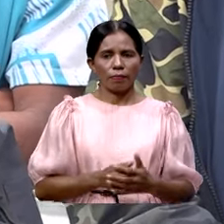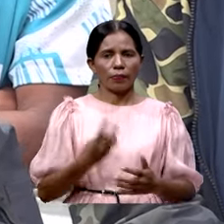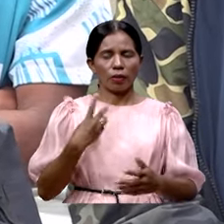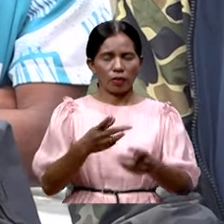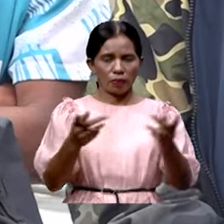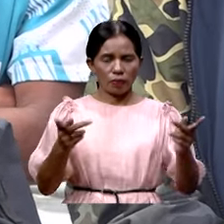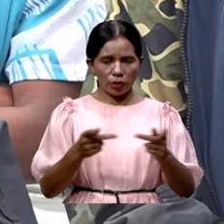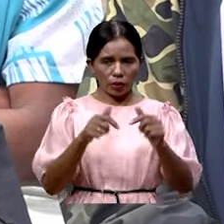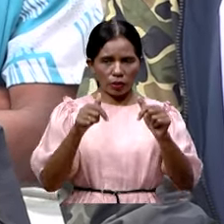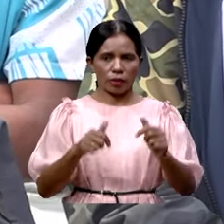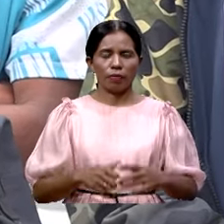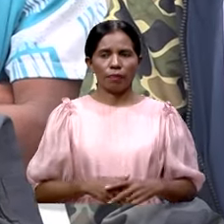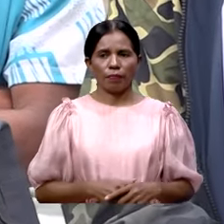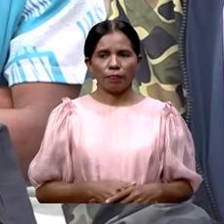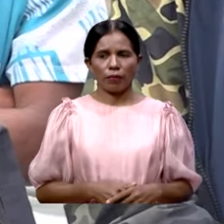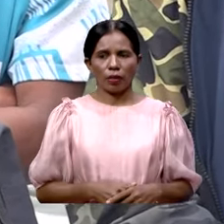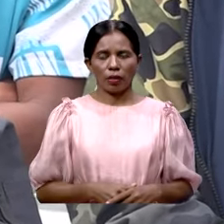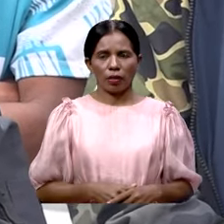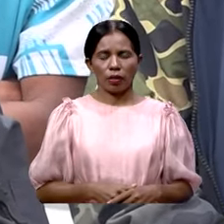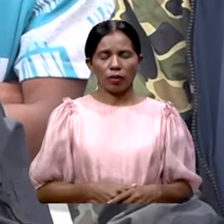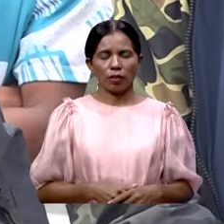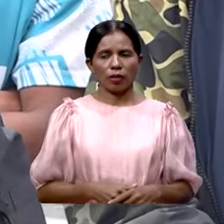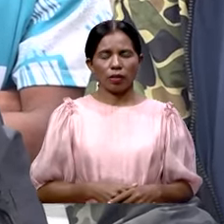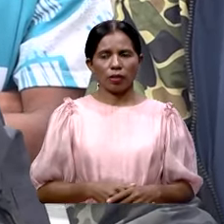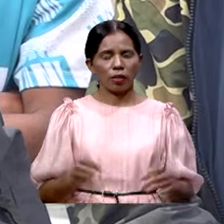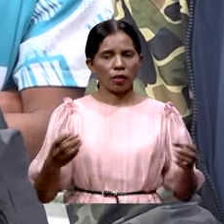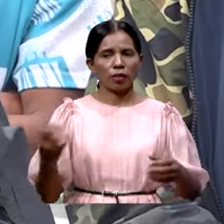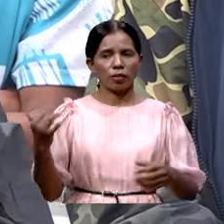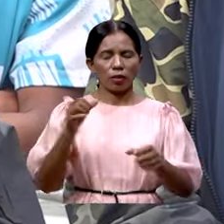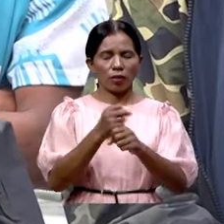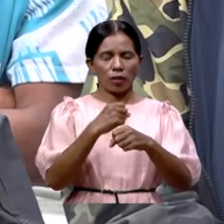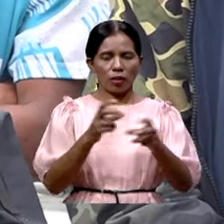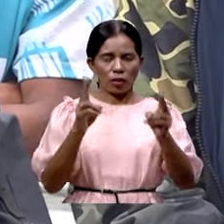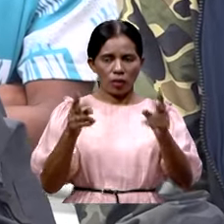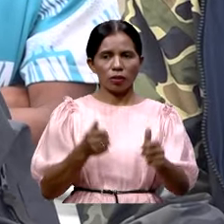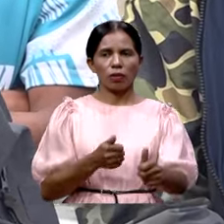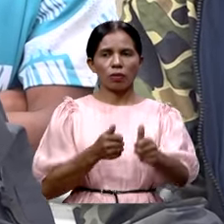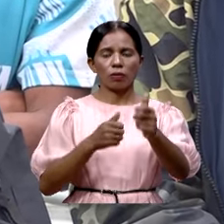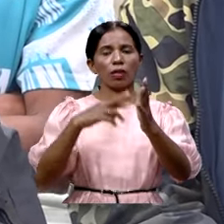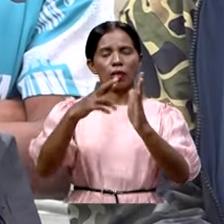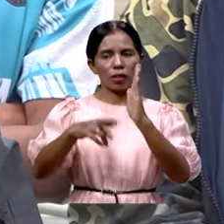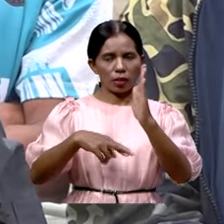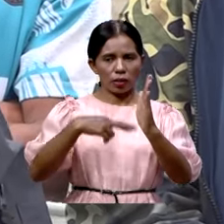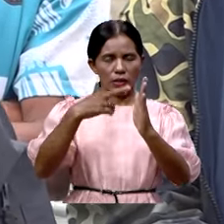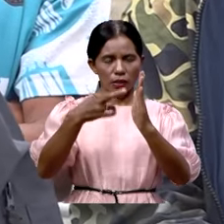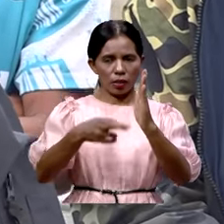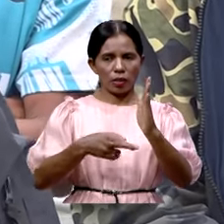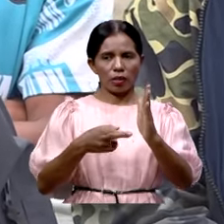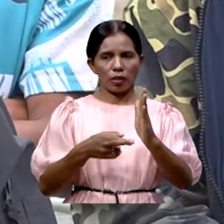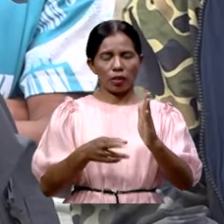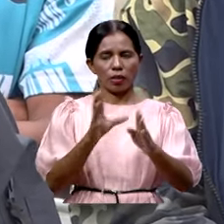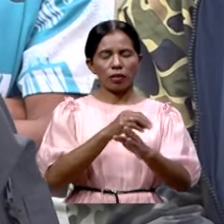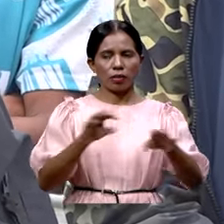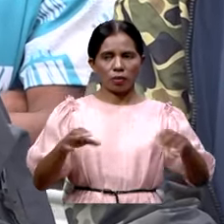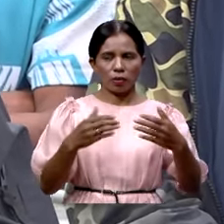ambiente dane clima dane la permite a tu sir halo la lastur regra contrato ne